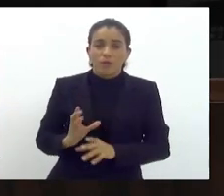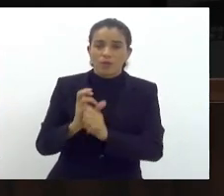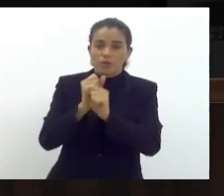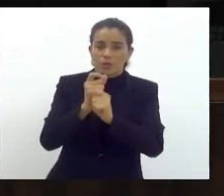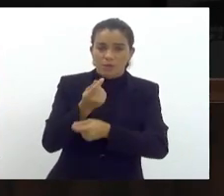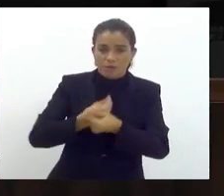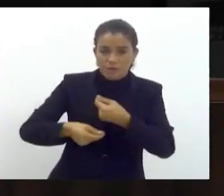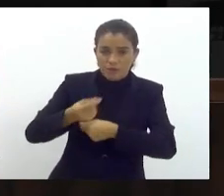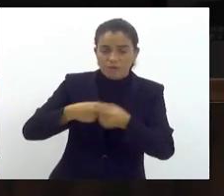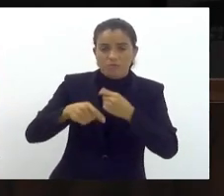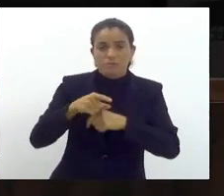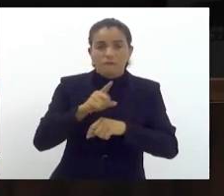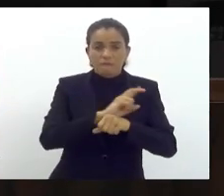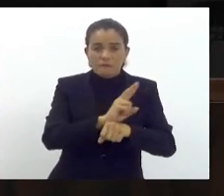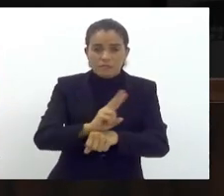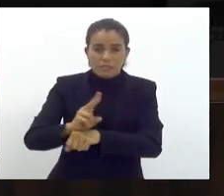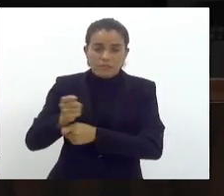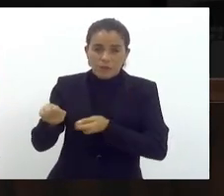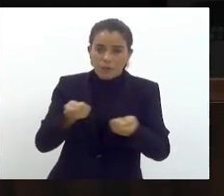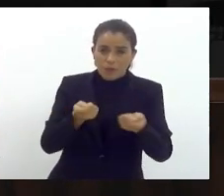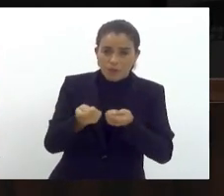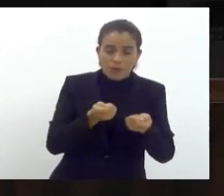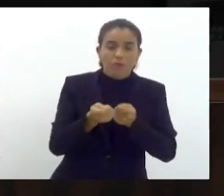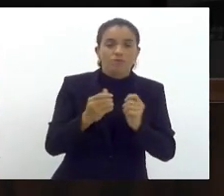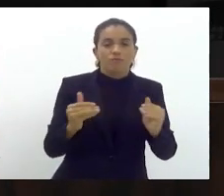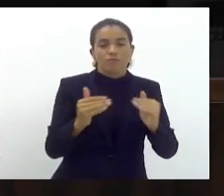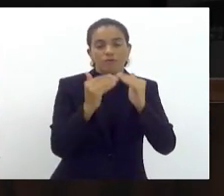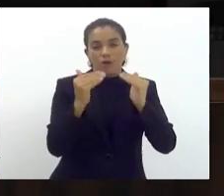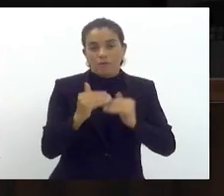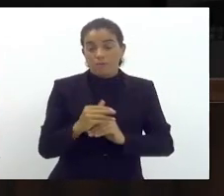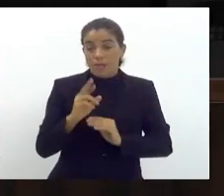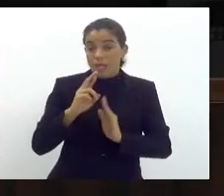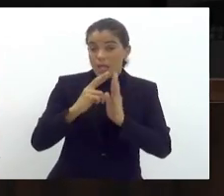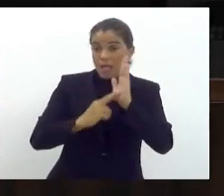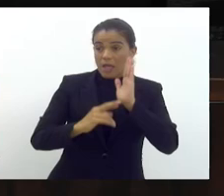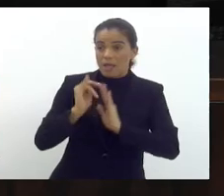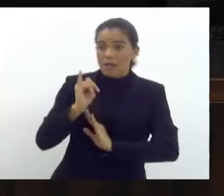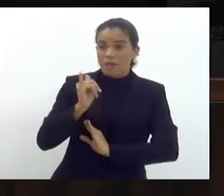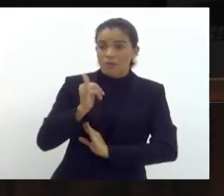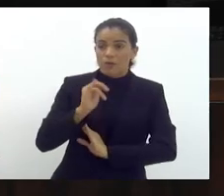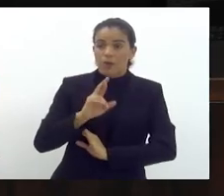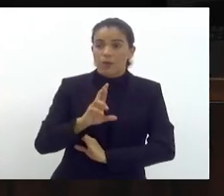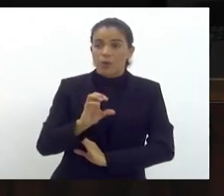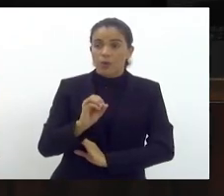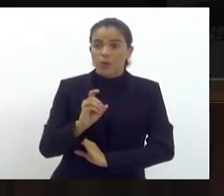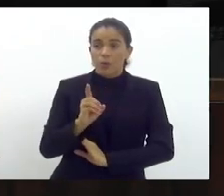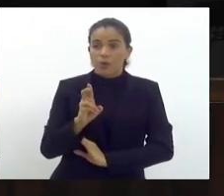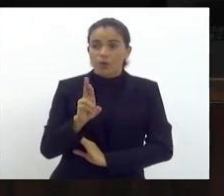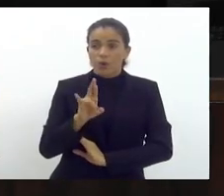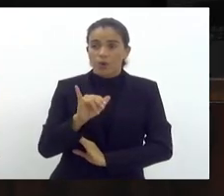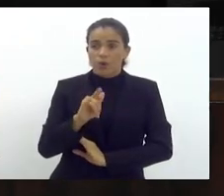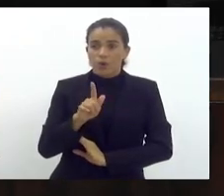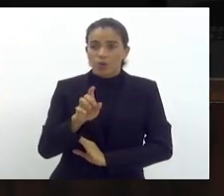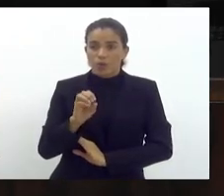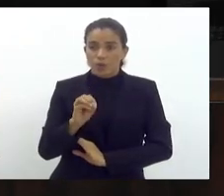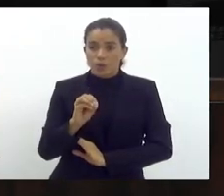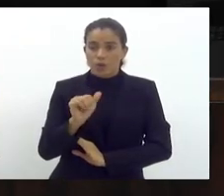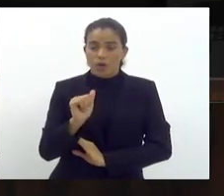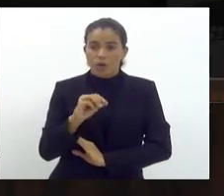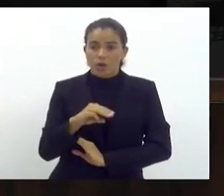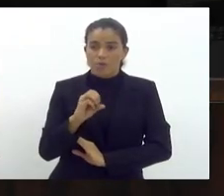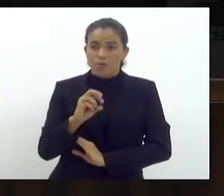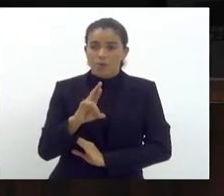Finanças fiscalização financeira e controle favorável relatores deputados Rodrigo Amorim Rodrigo Amorim